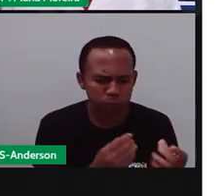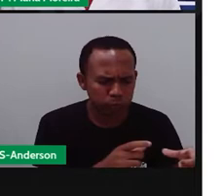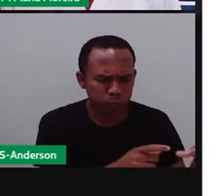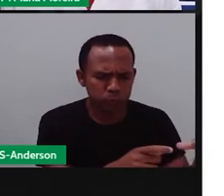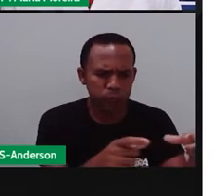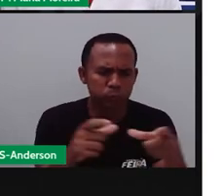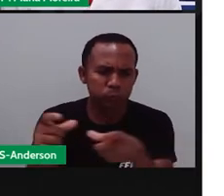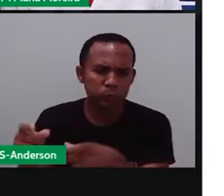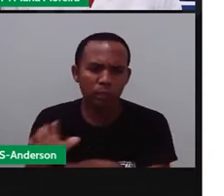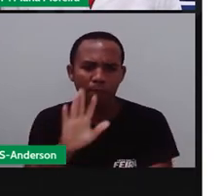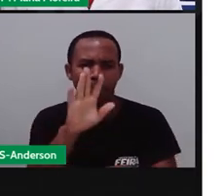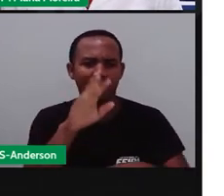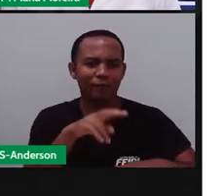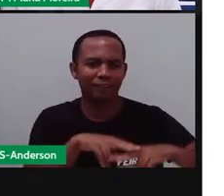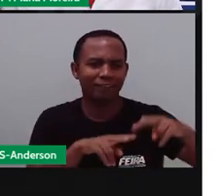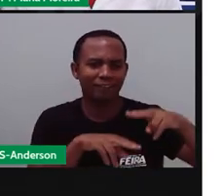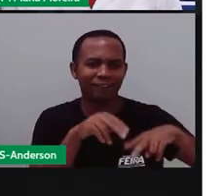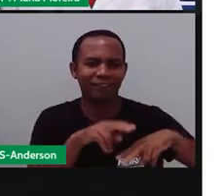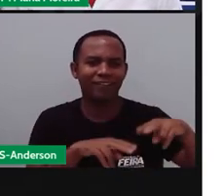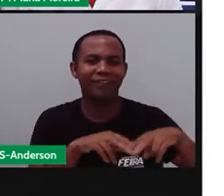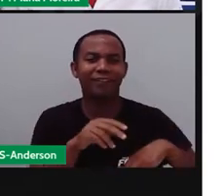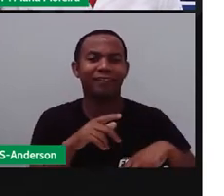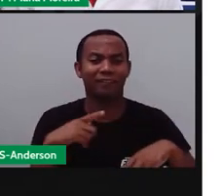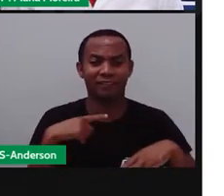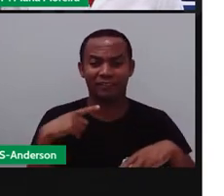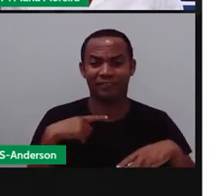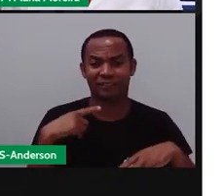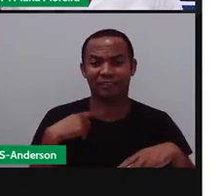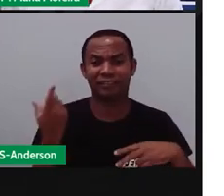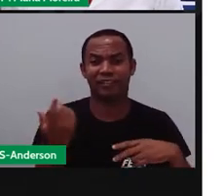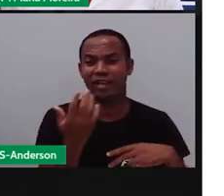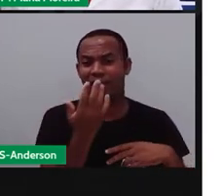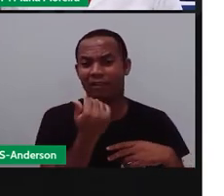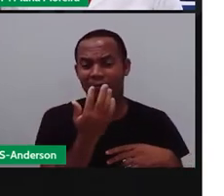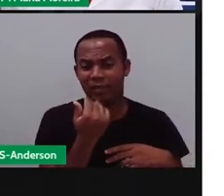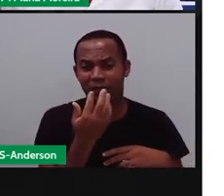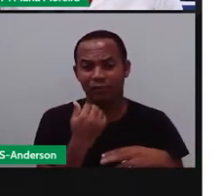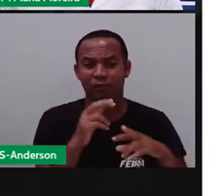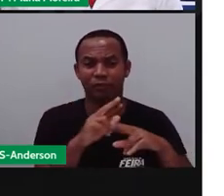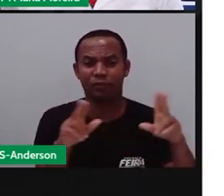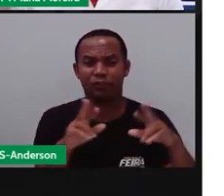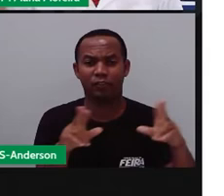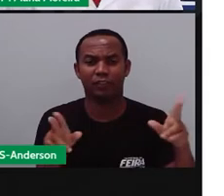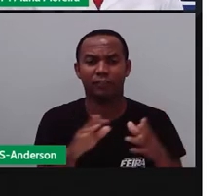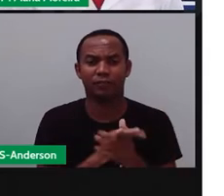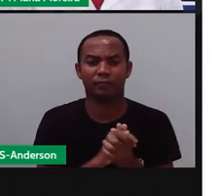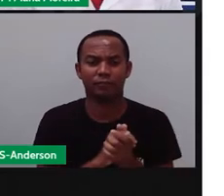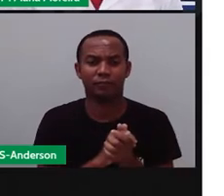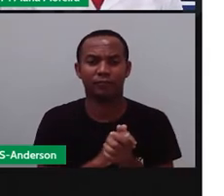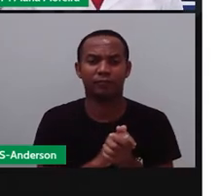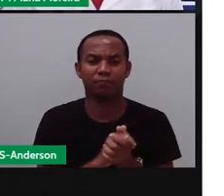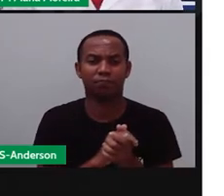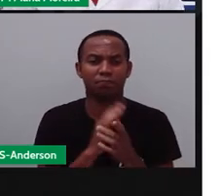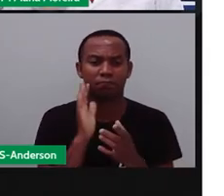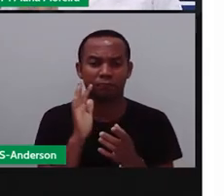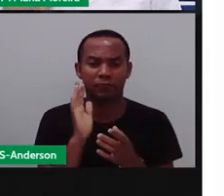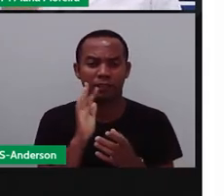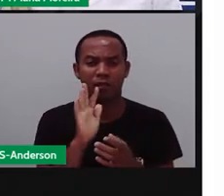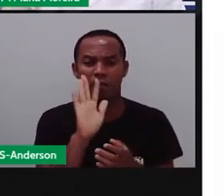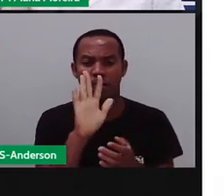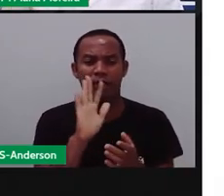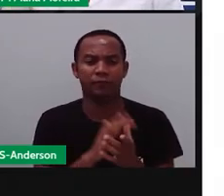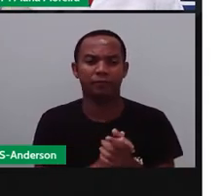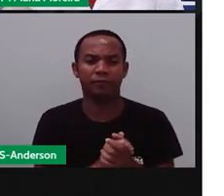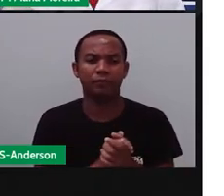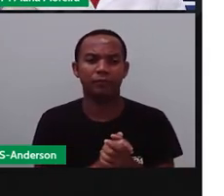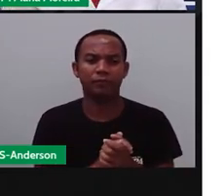época junina, nessa época de junho e julho, né, esses alimentos eles vão estar voltados o quê? Justamente para isso. Mas